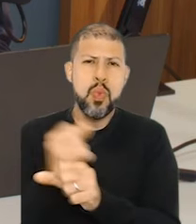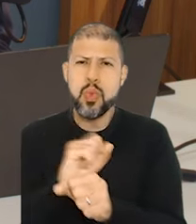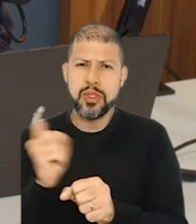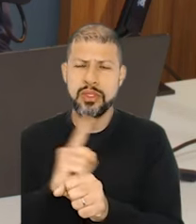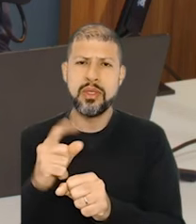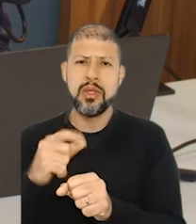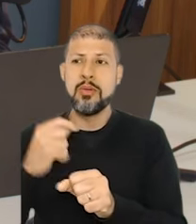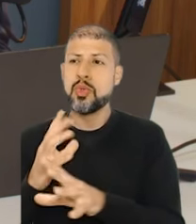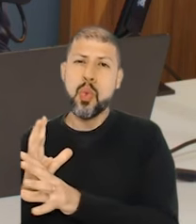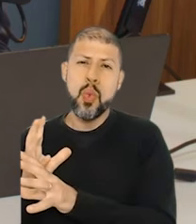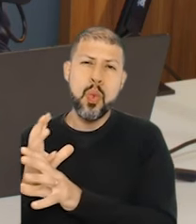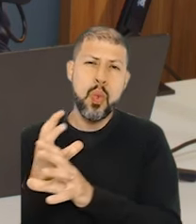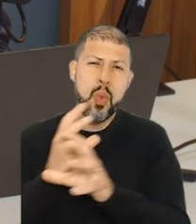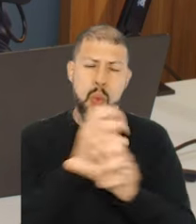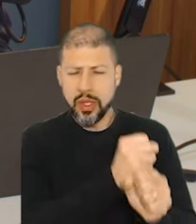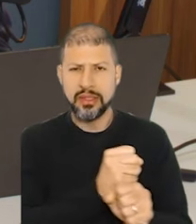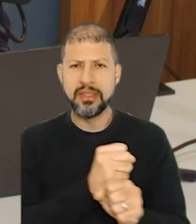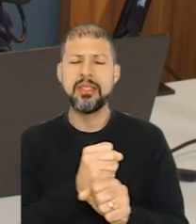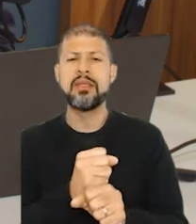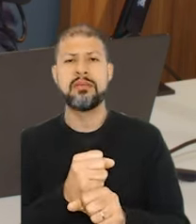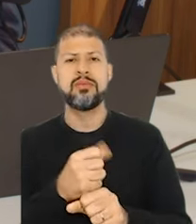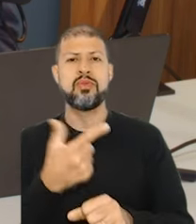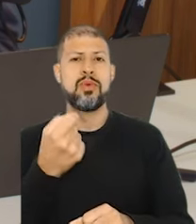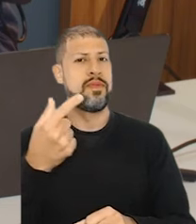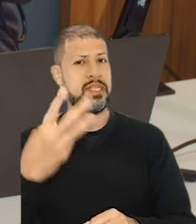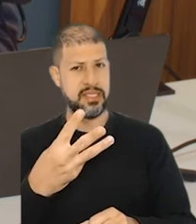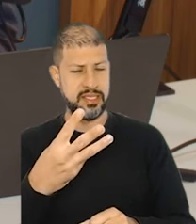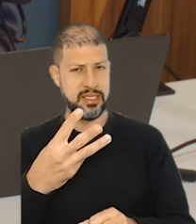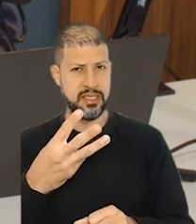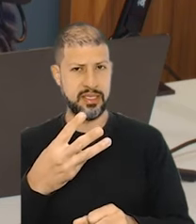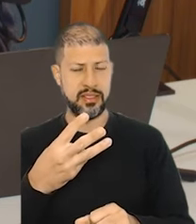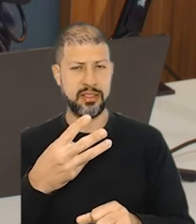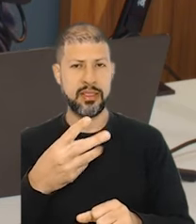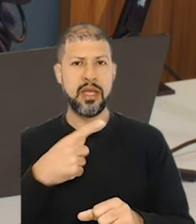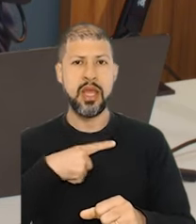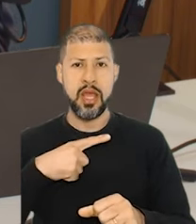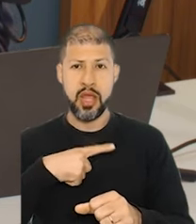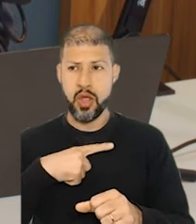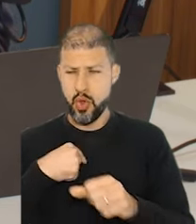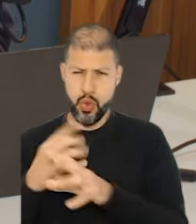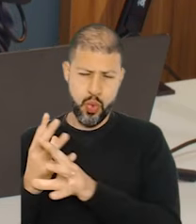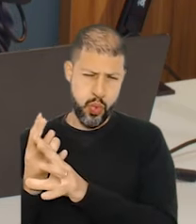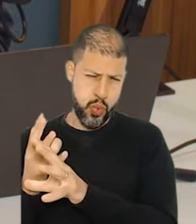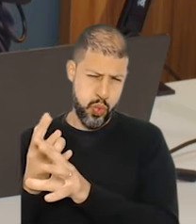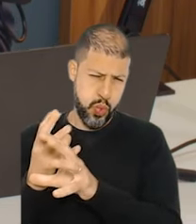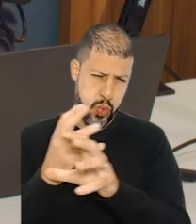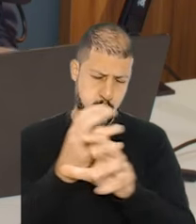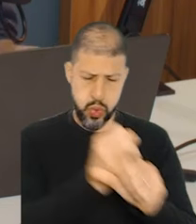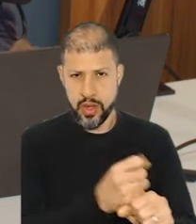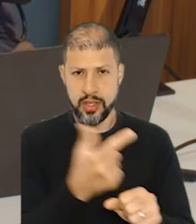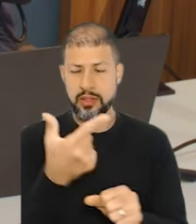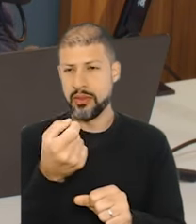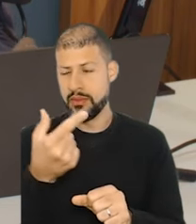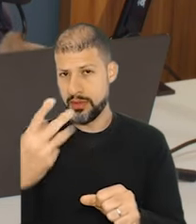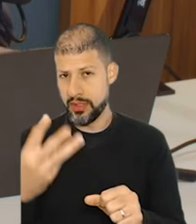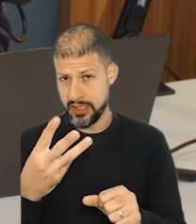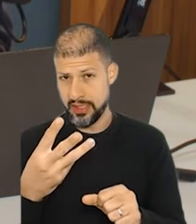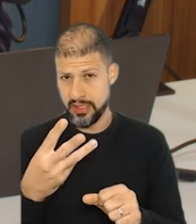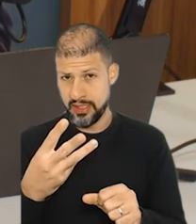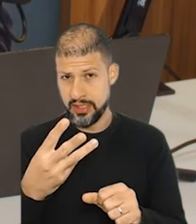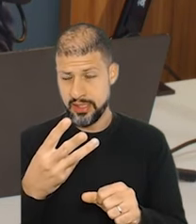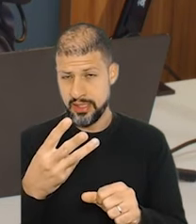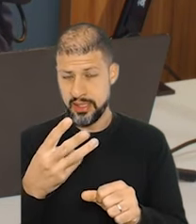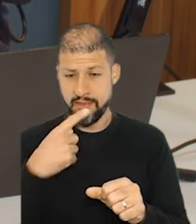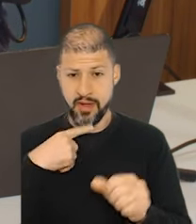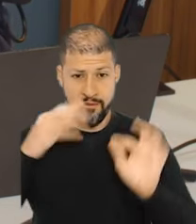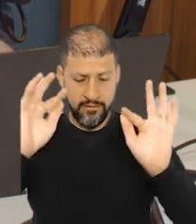levantamento dos débitos 2023 então quando eu faço apuração dos débitos 2023 e e concluo essa